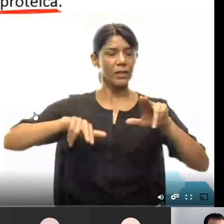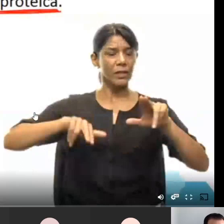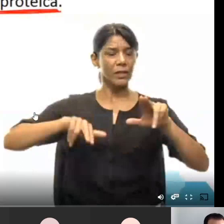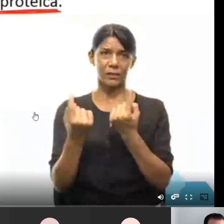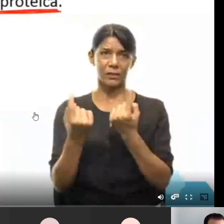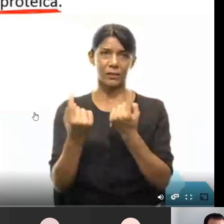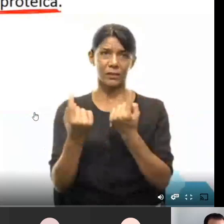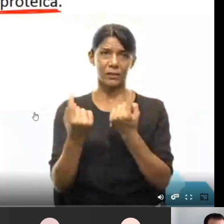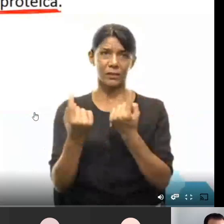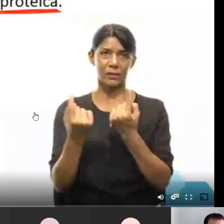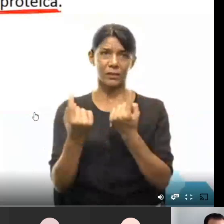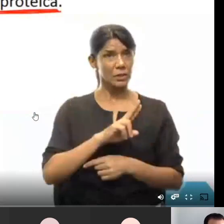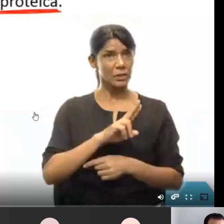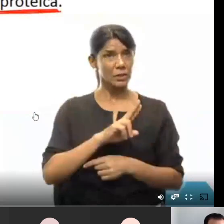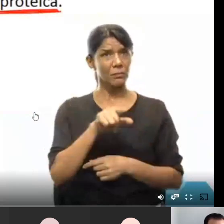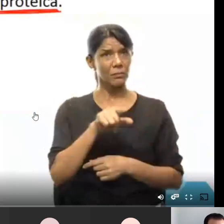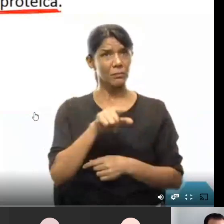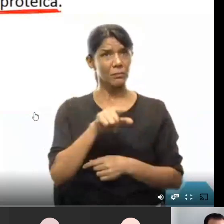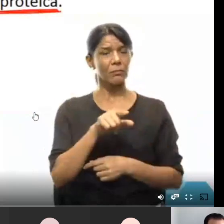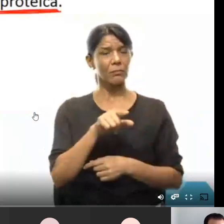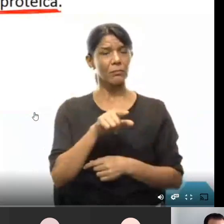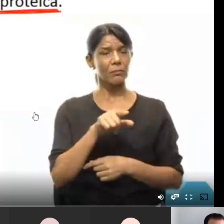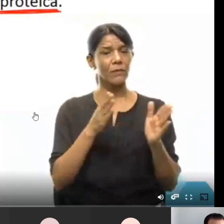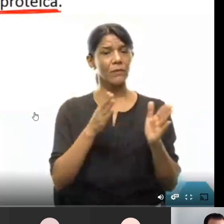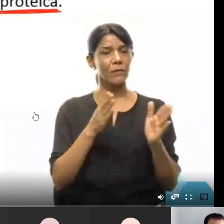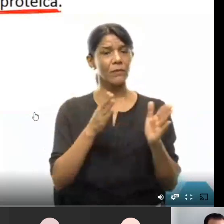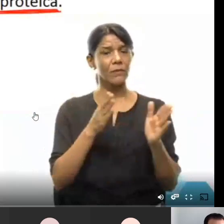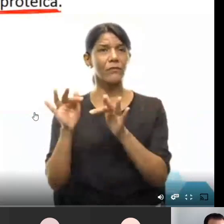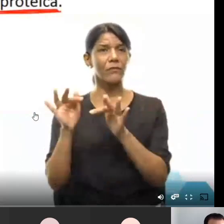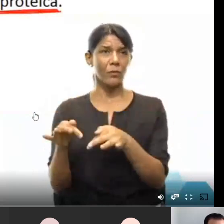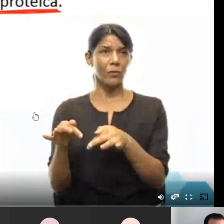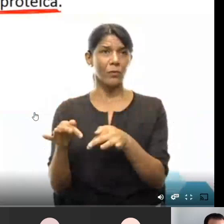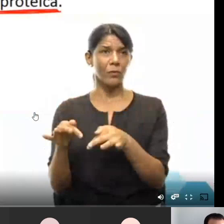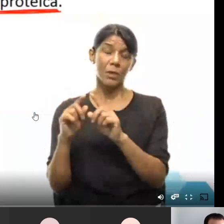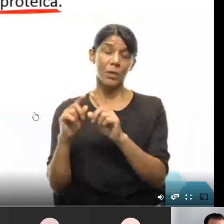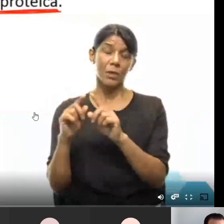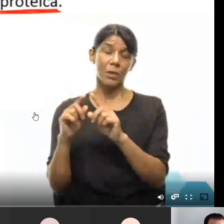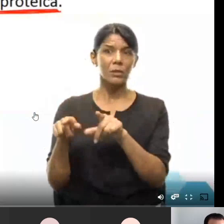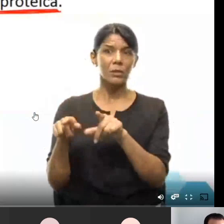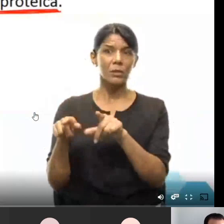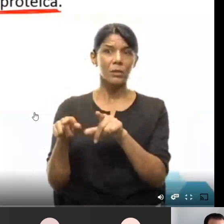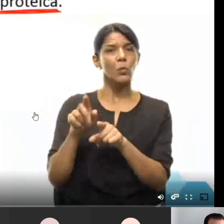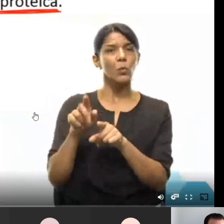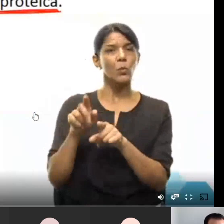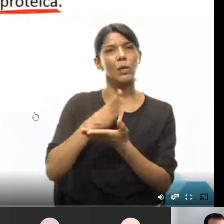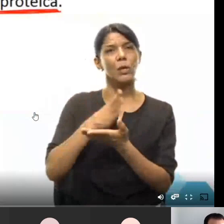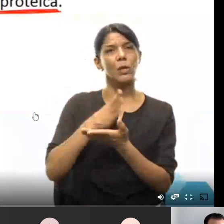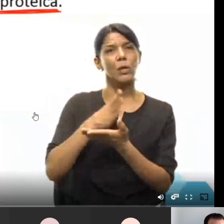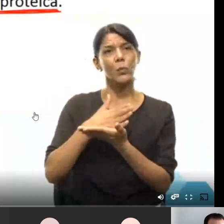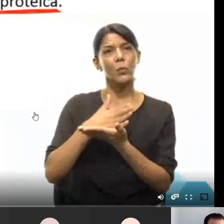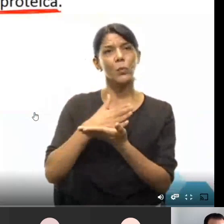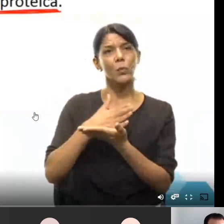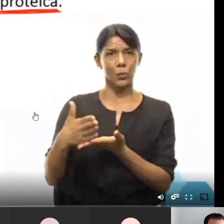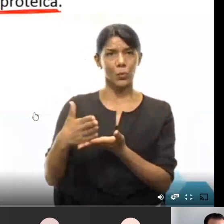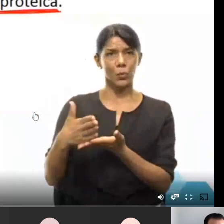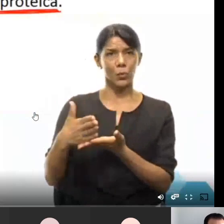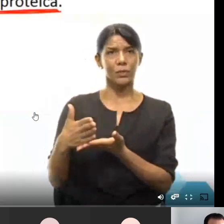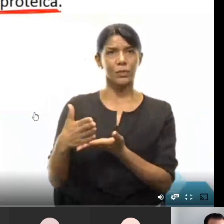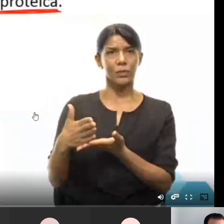são utilizados mais nas fases finais, mas também podem ser utilizados nas fases